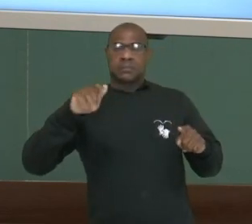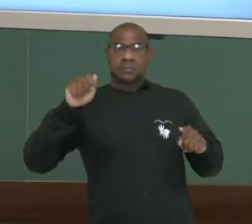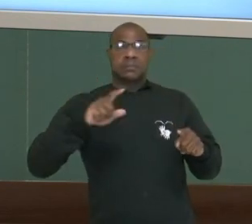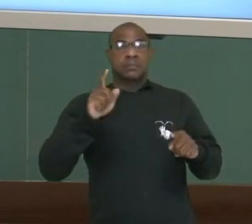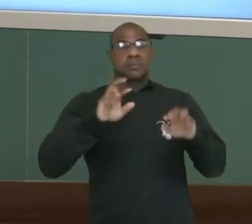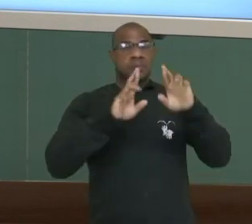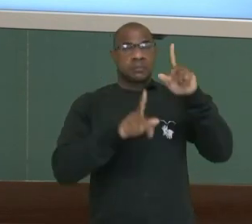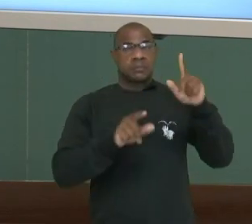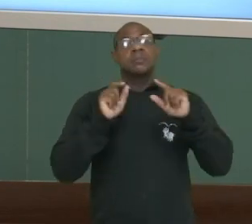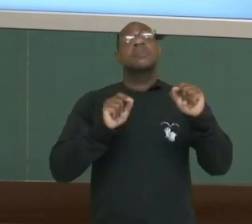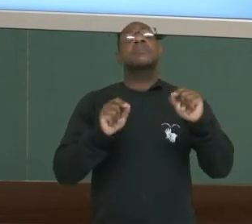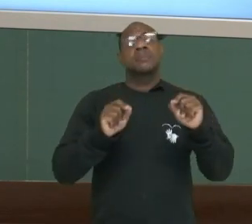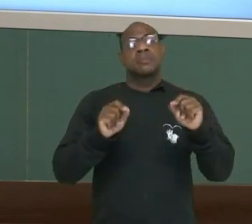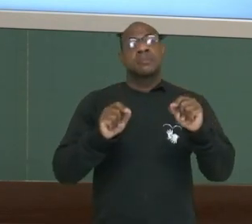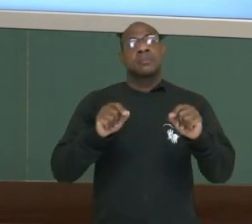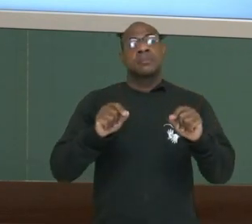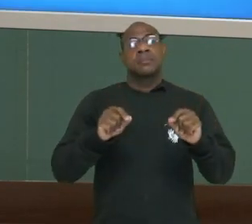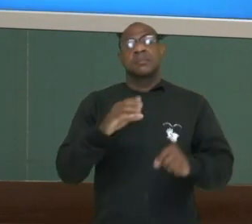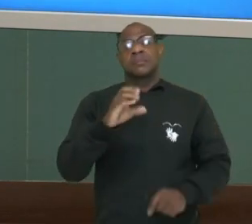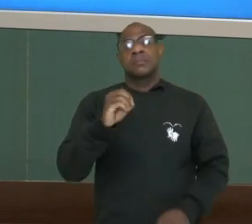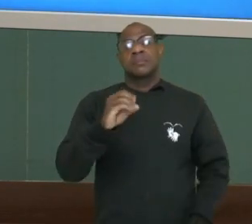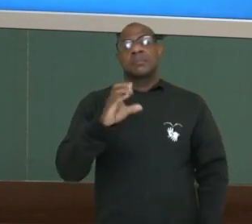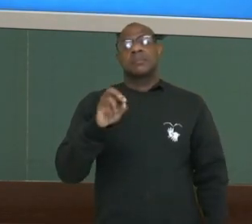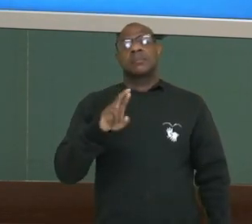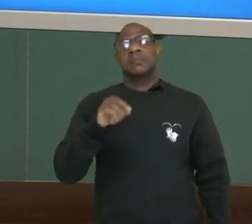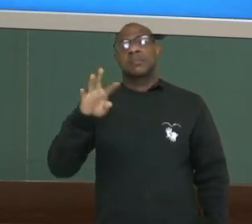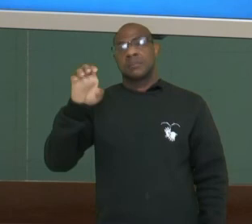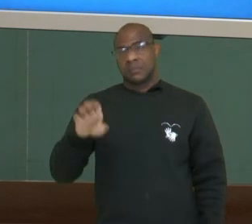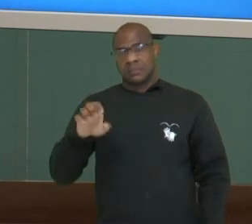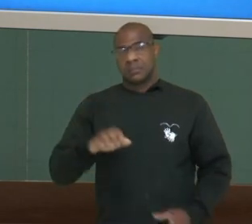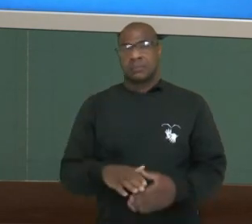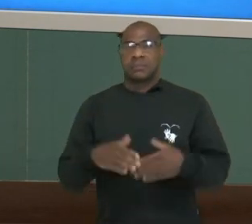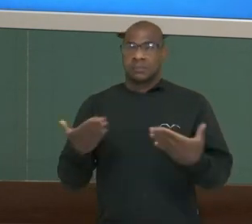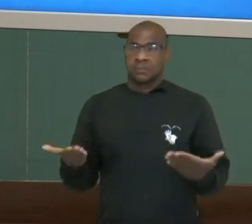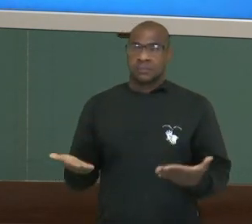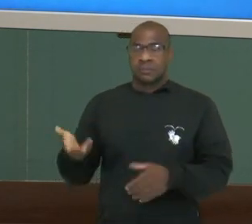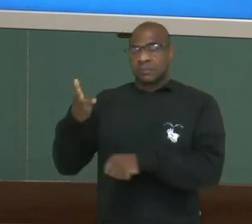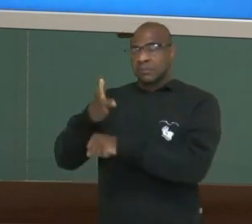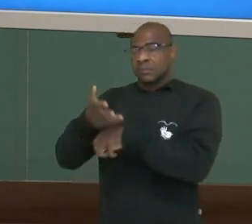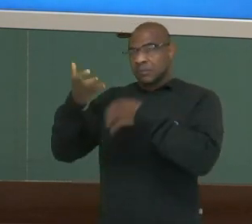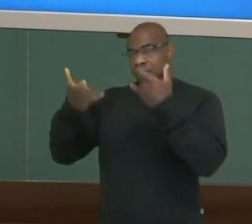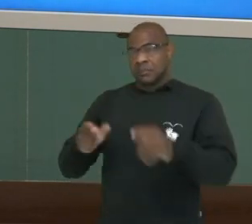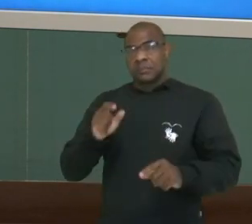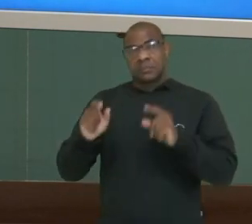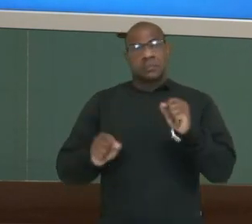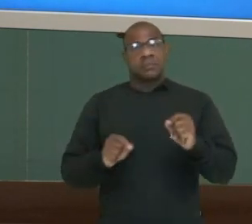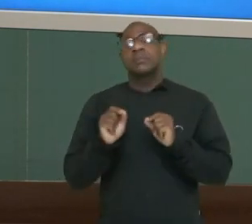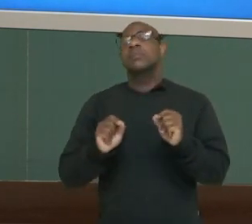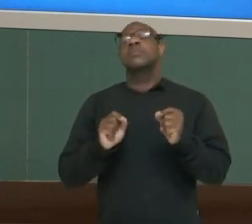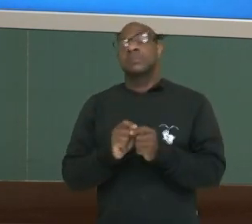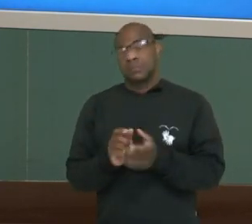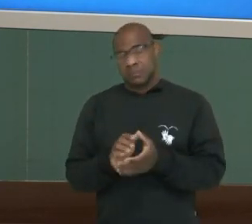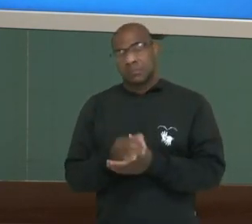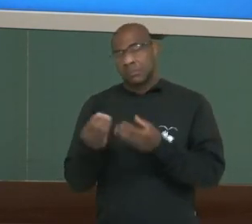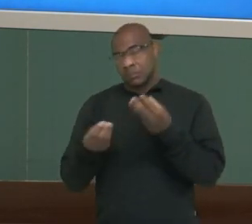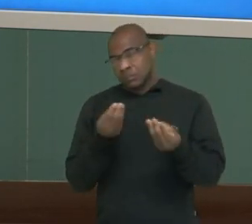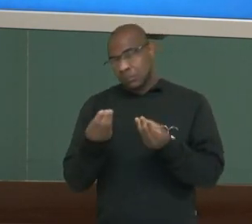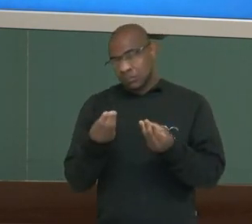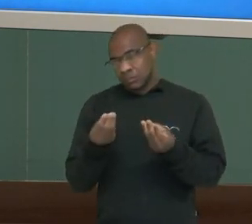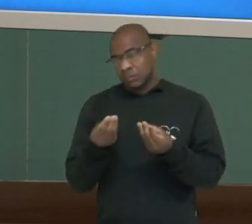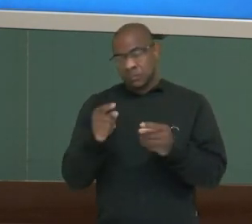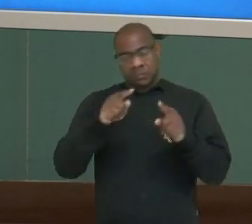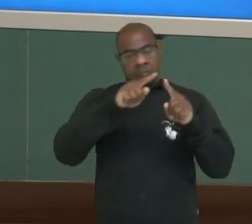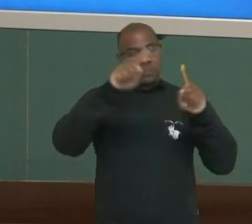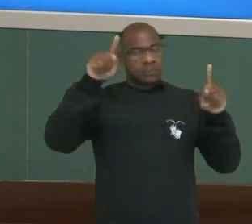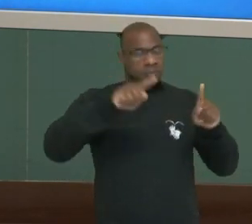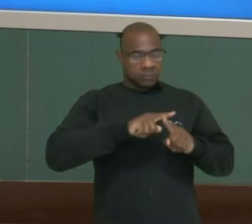a gente diz que elas são concorrentes. Tranquilo, gente? Então, nesse vídeo, a gente conversou exatamente das posições